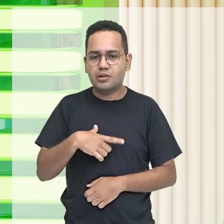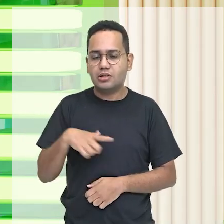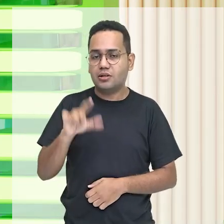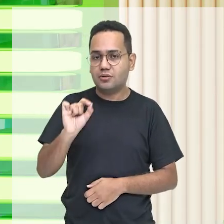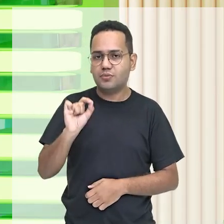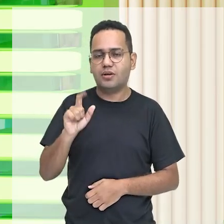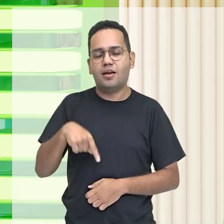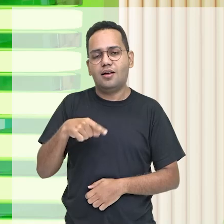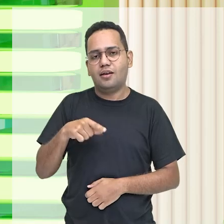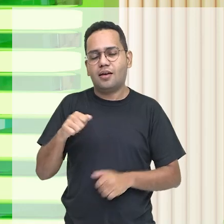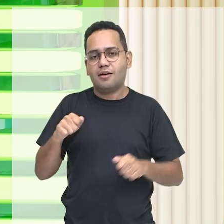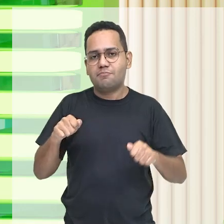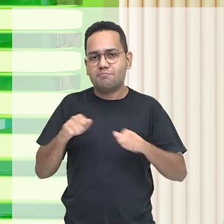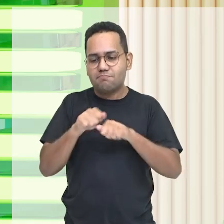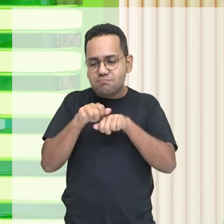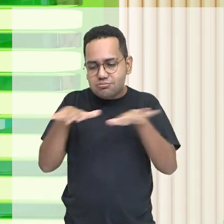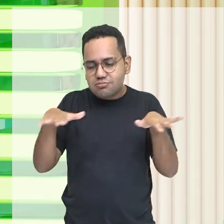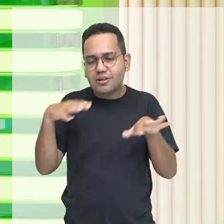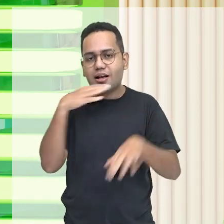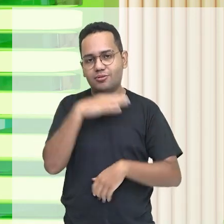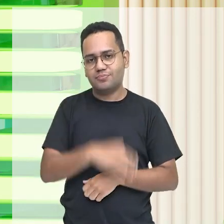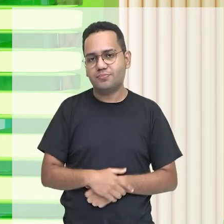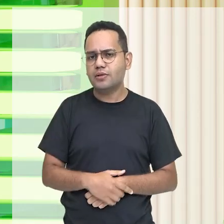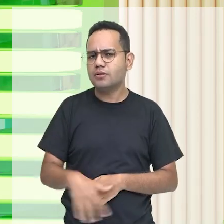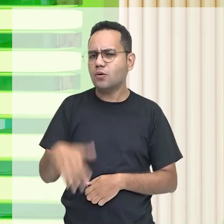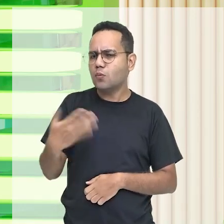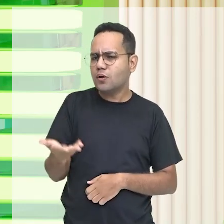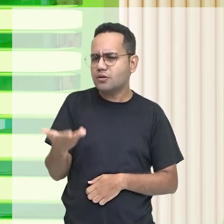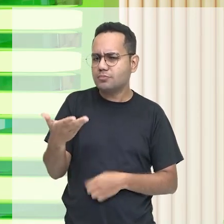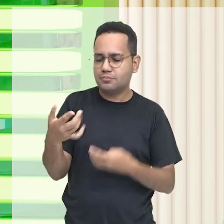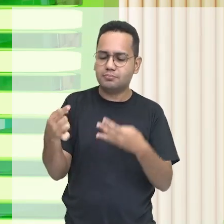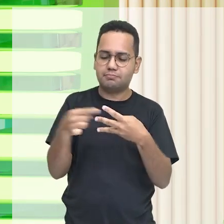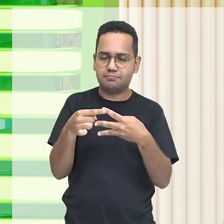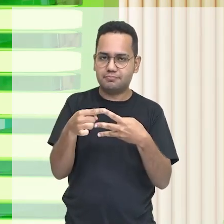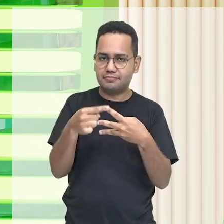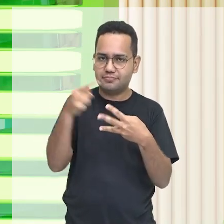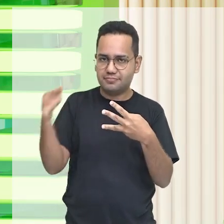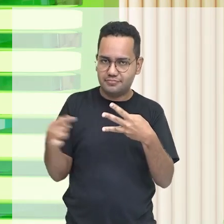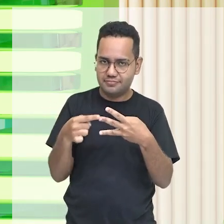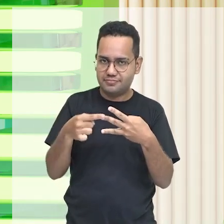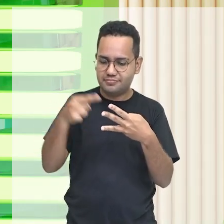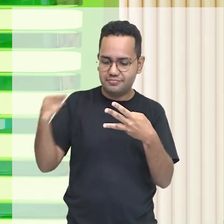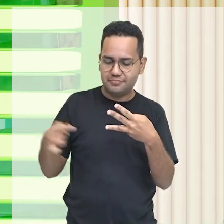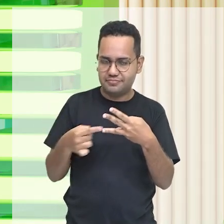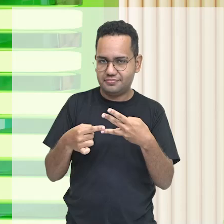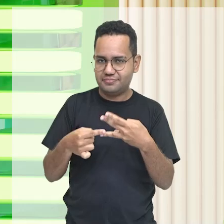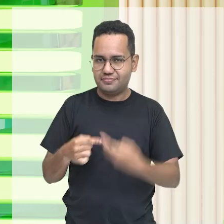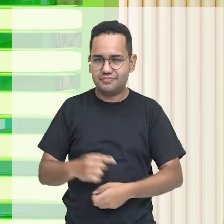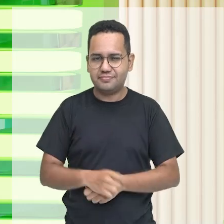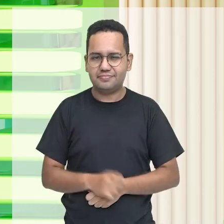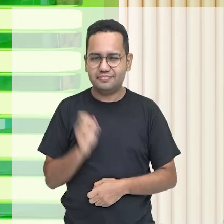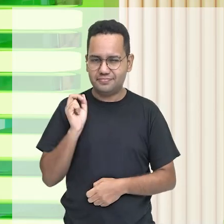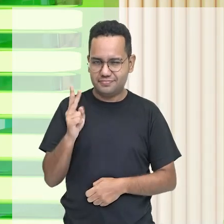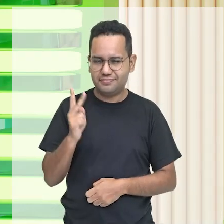de propagação de calor, que são condução, convecção